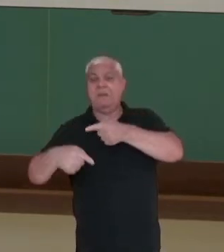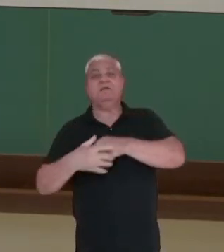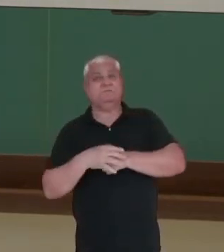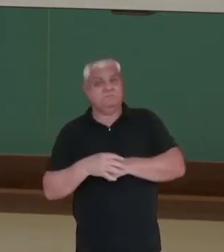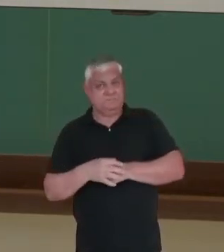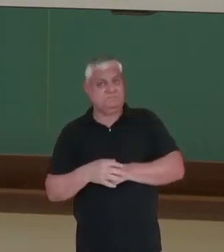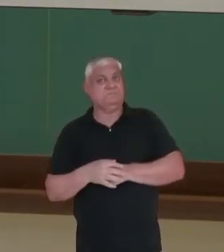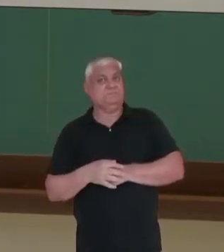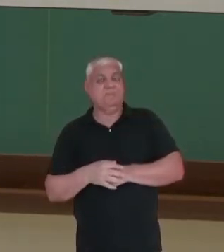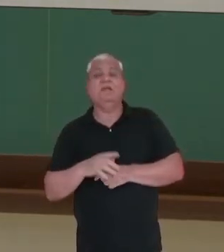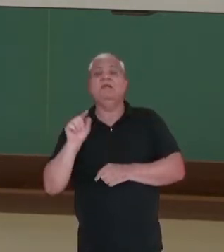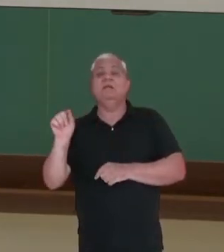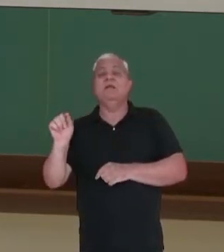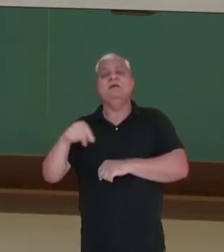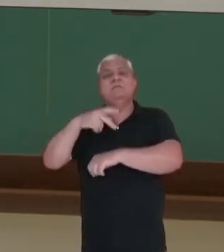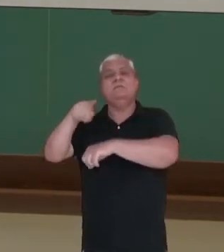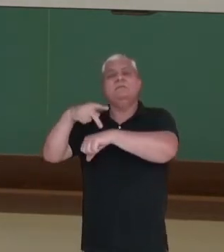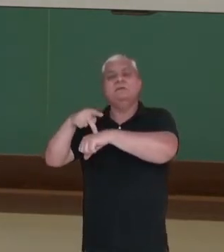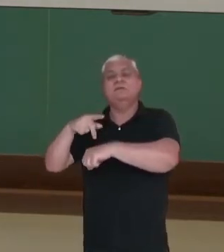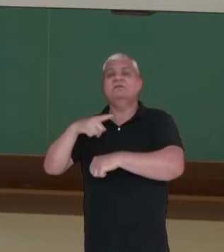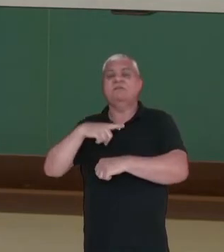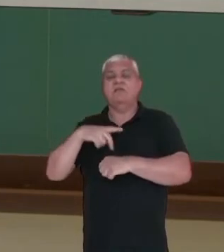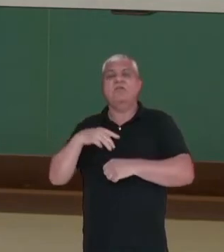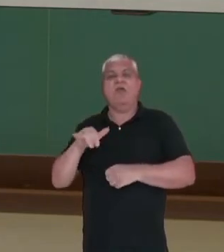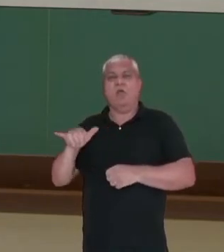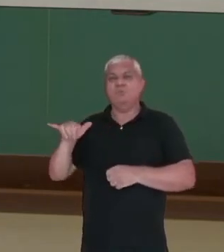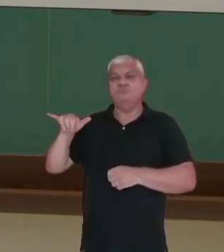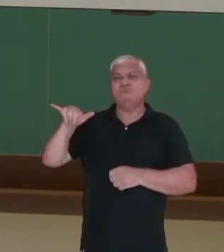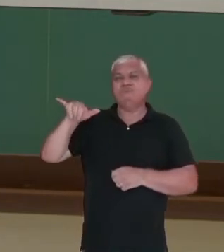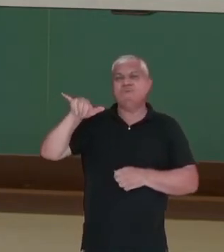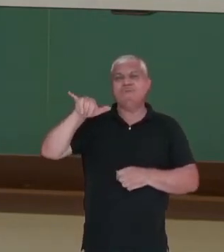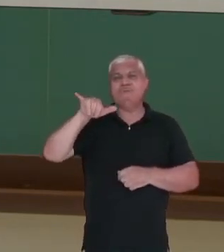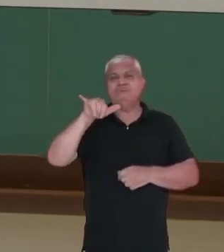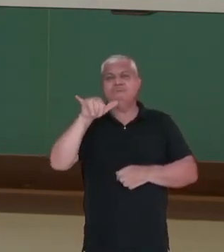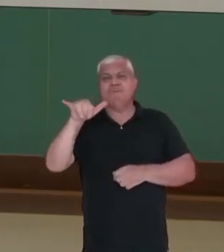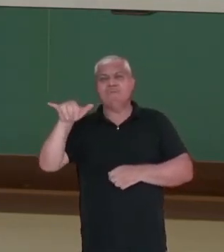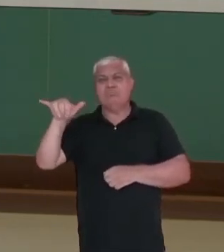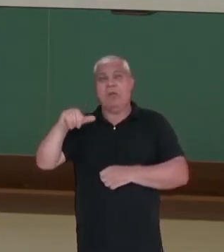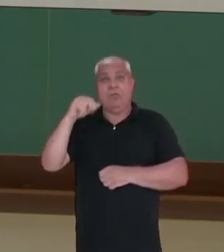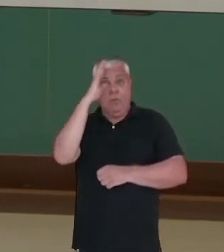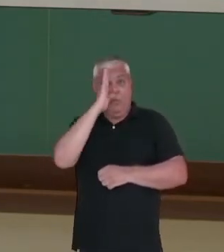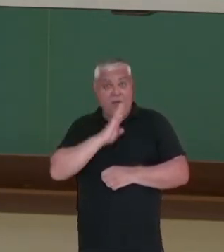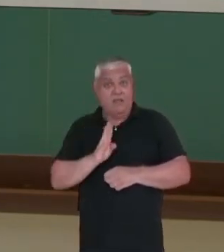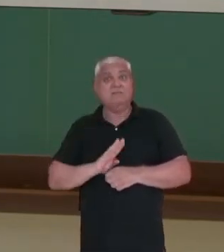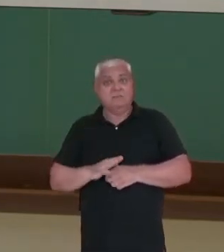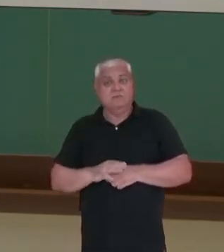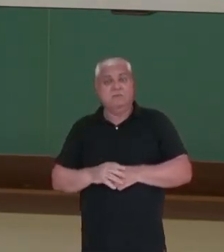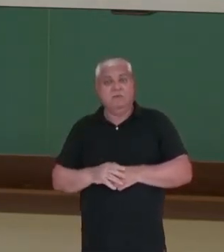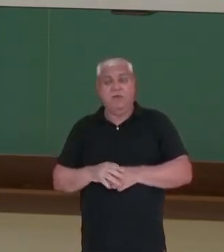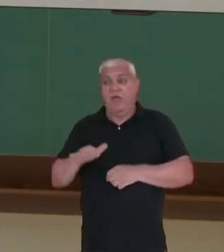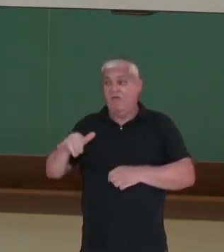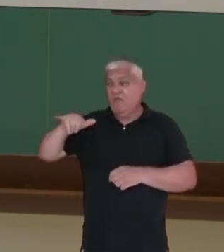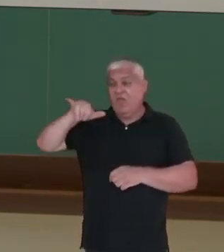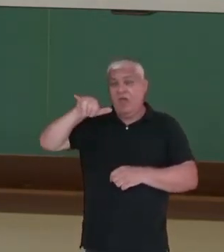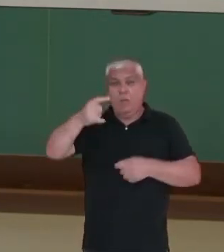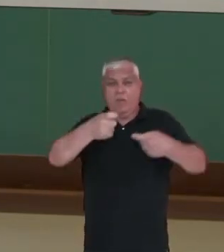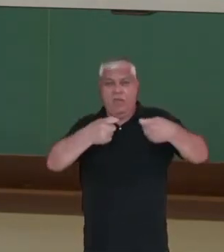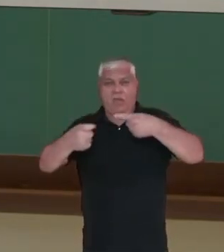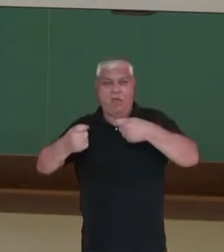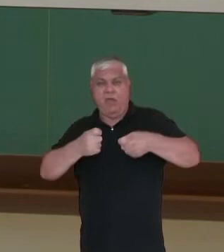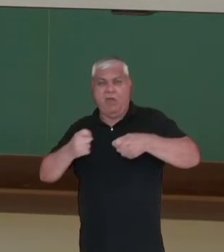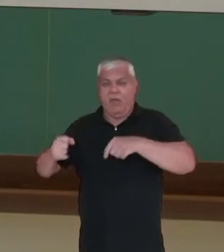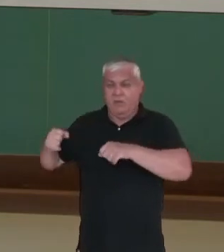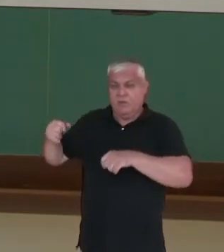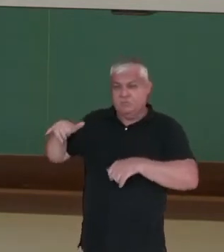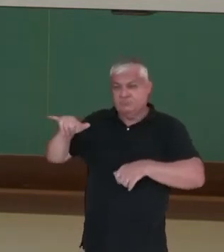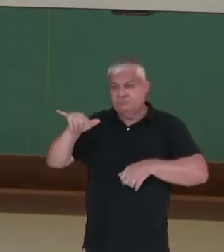comprado atualmente, né, aviões de guerra do Brasil, né, o A-29 Super Tucano, para ajudar no combate a